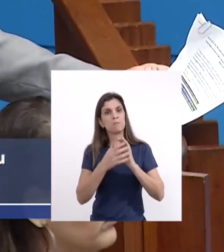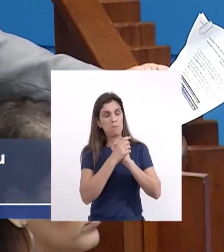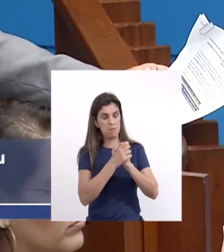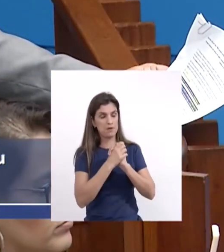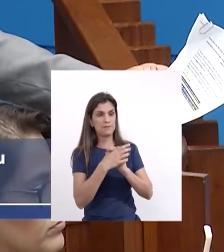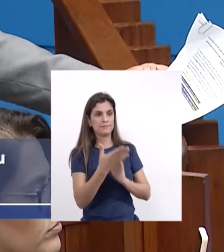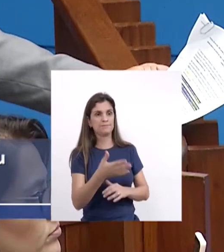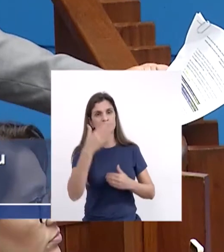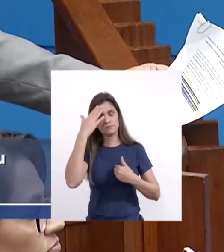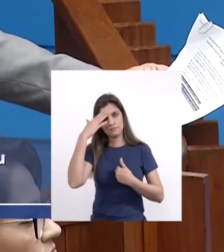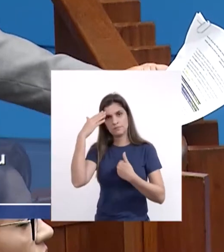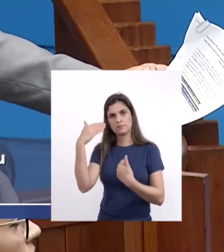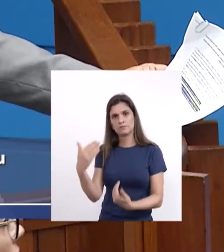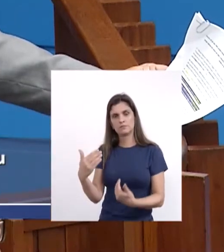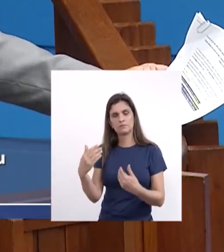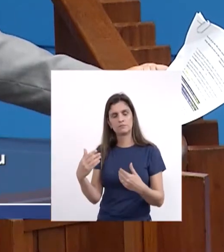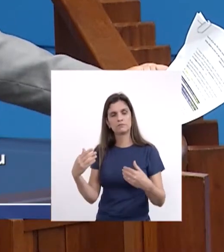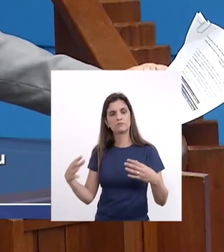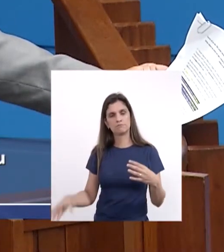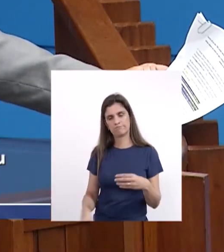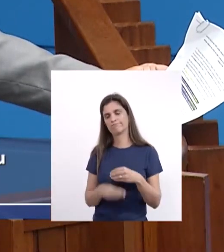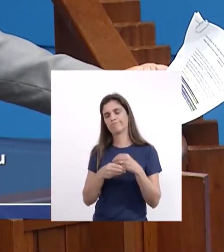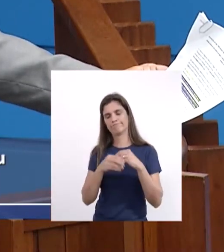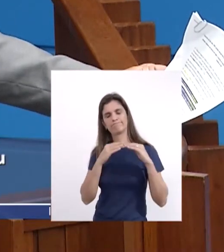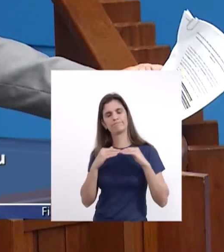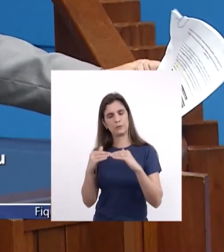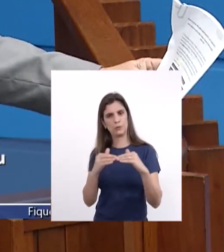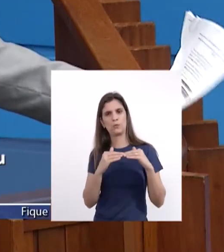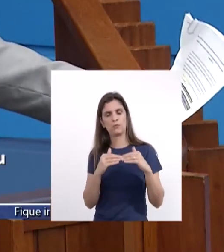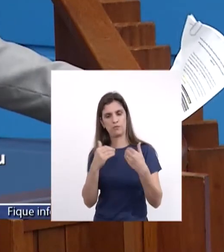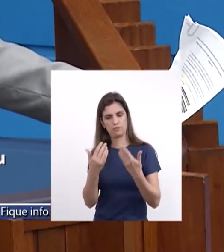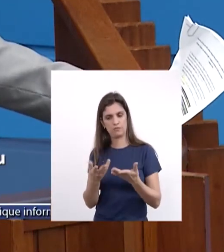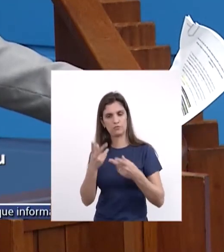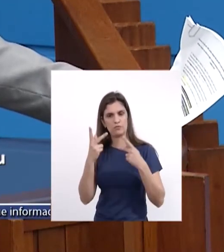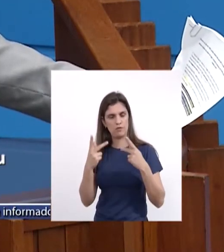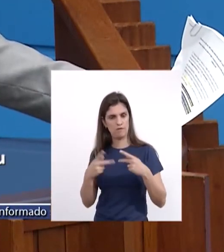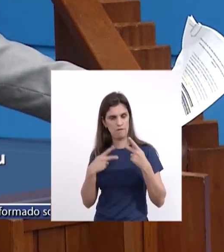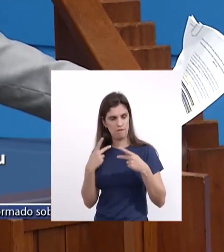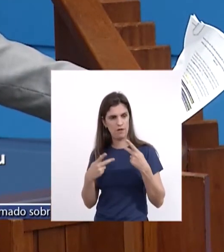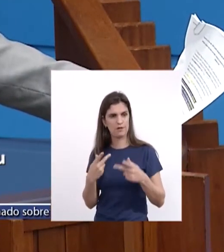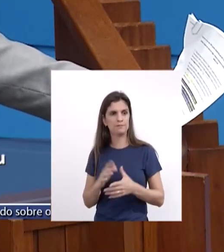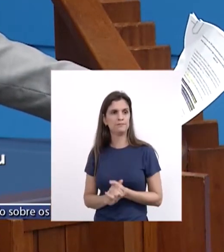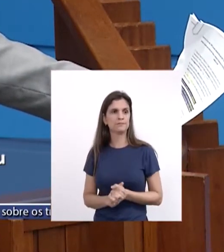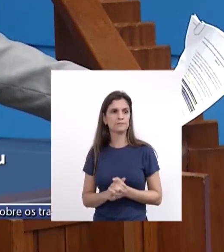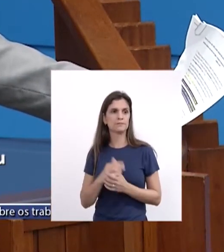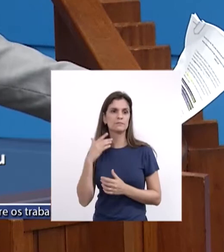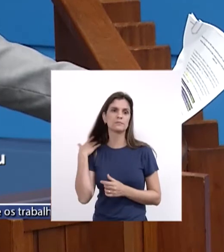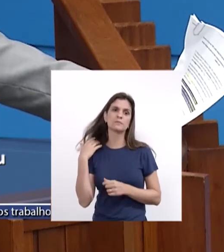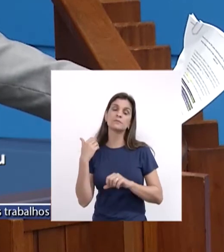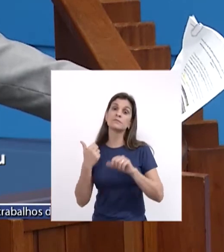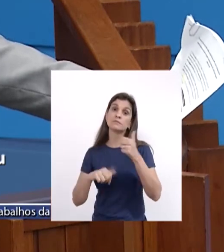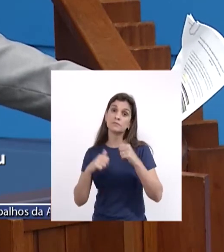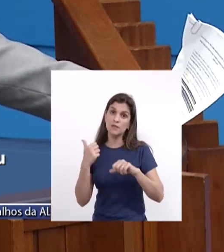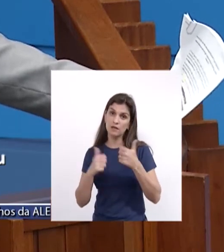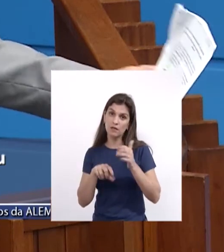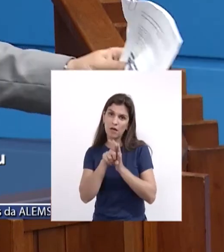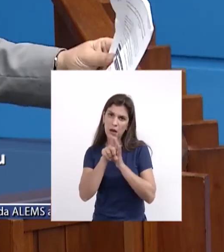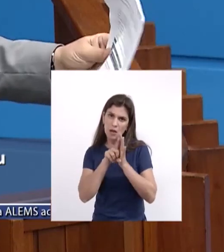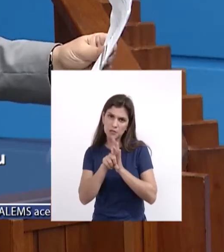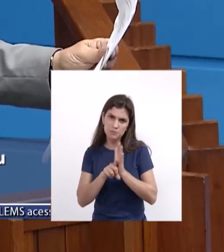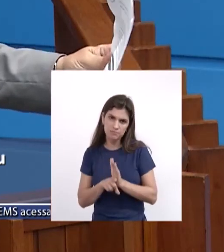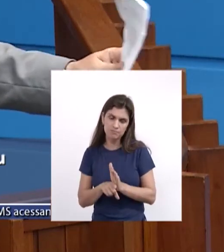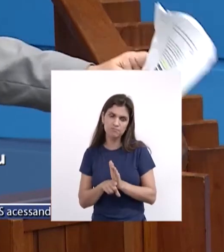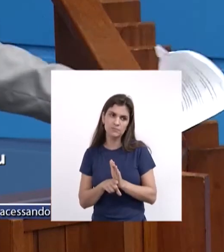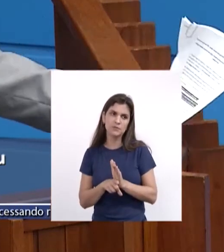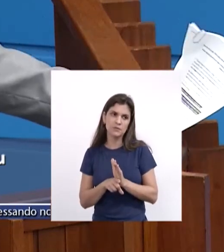eu agradeço, incorporo a parte de Vossa Excelência e mais uma vez eu vou repetir. A análise, deputado Cabalmi, os autos chegaram